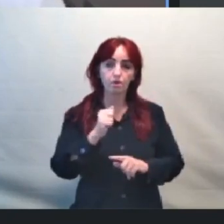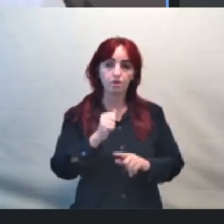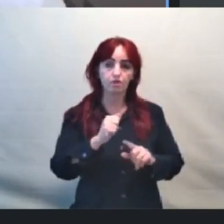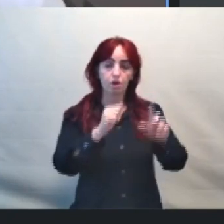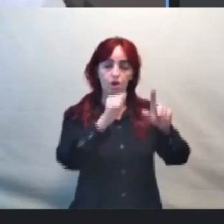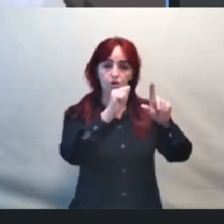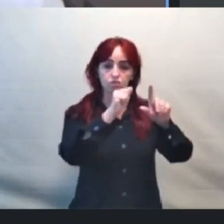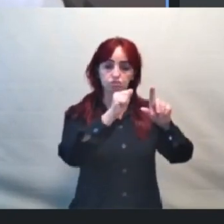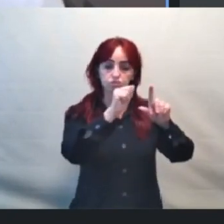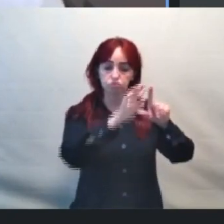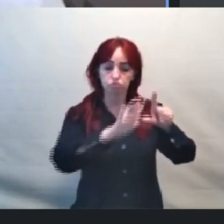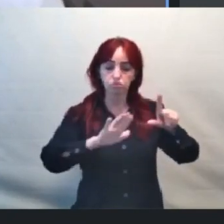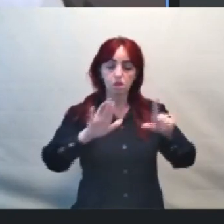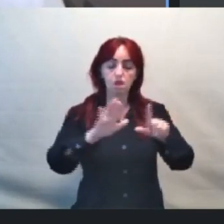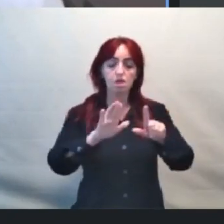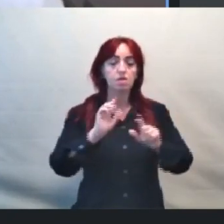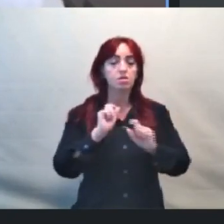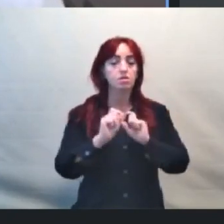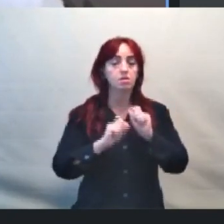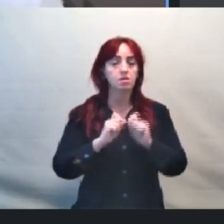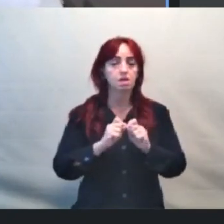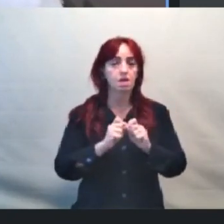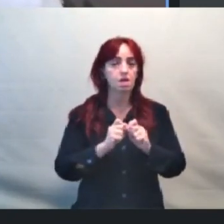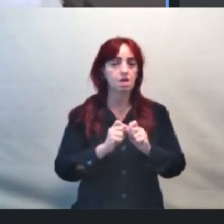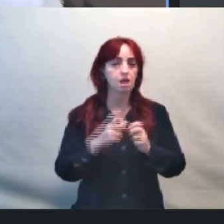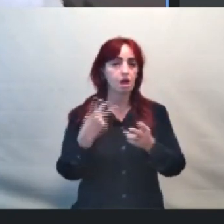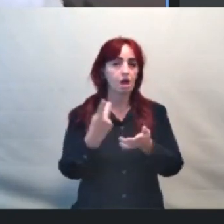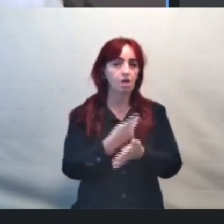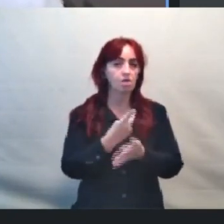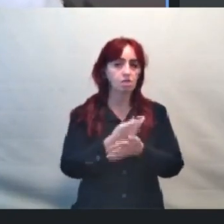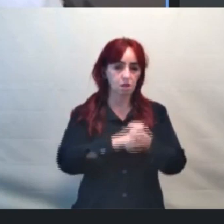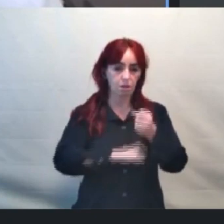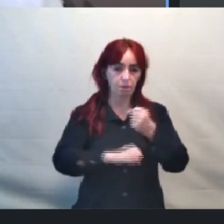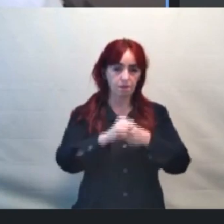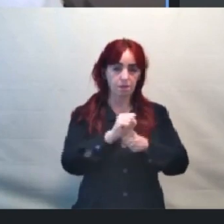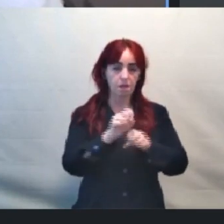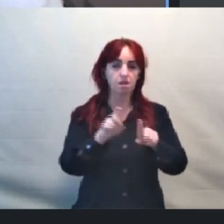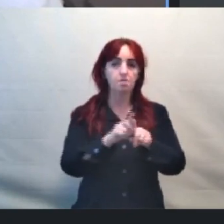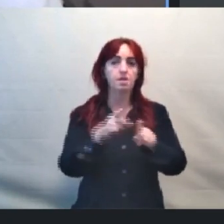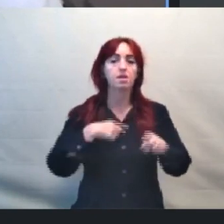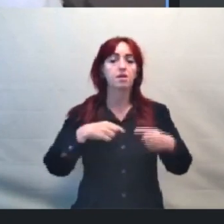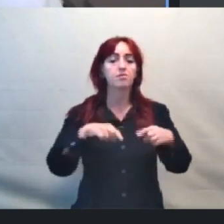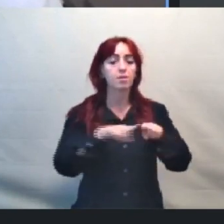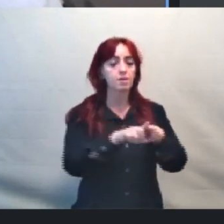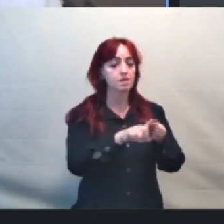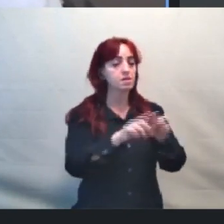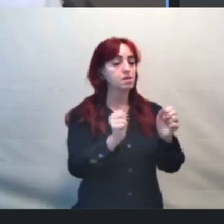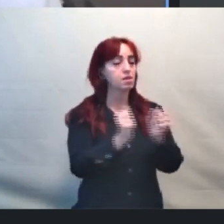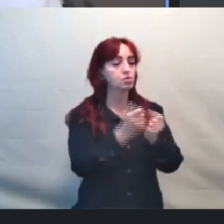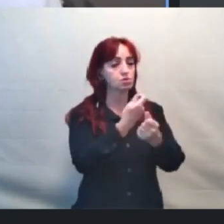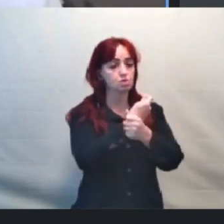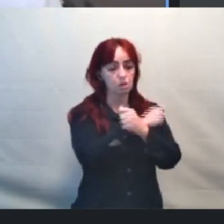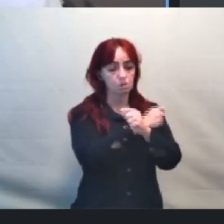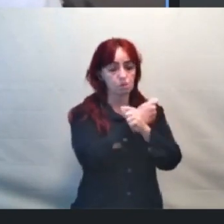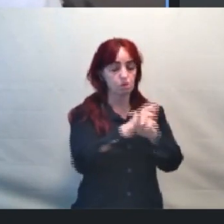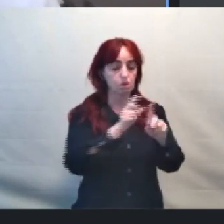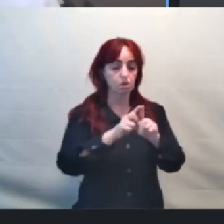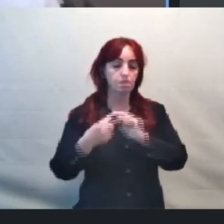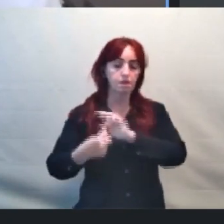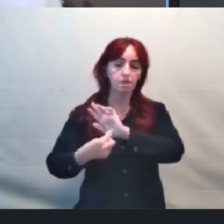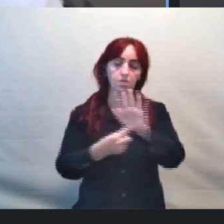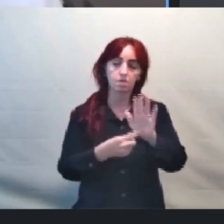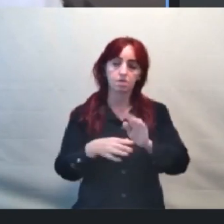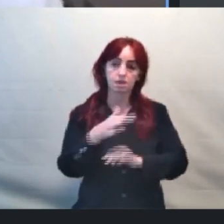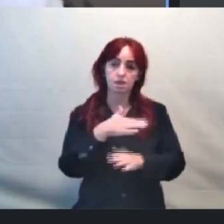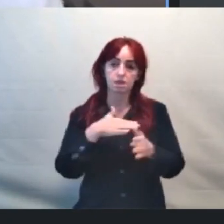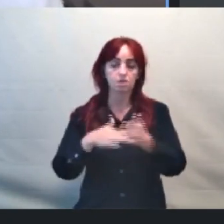parceria muito positiva com a PUC Minas, onde a gente conseguiu trazer todas as políticas públicas que hoje estão em execução na ESMASAC,